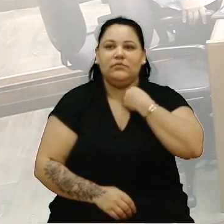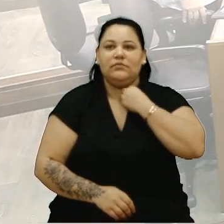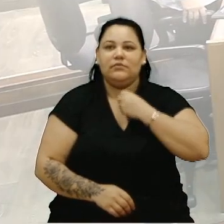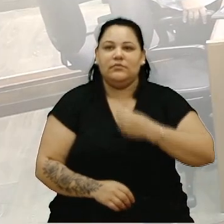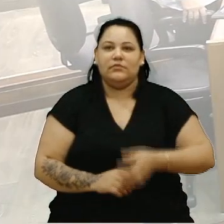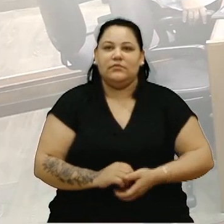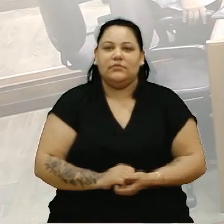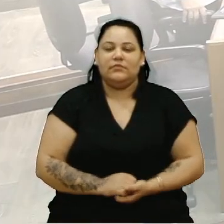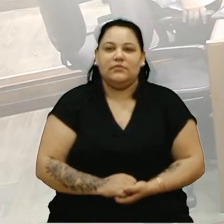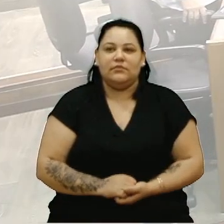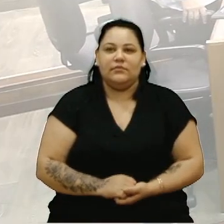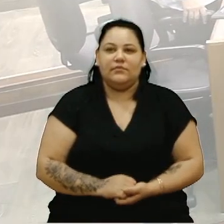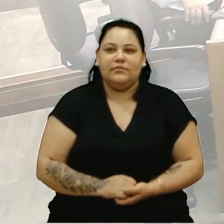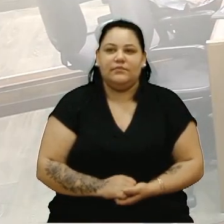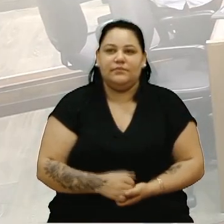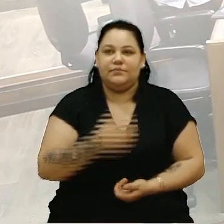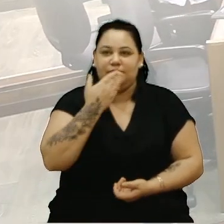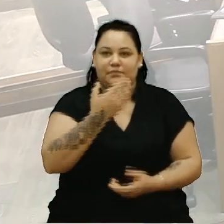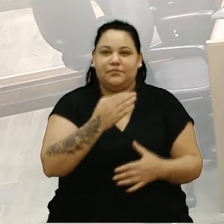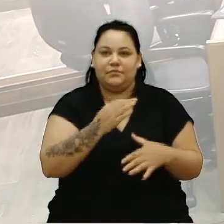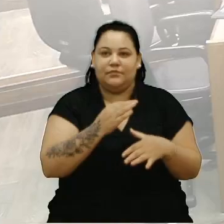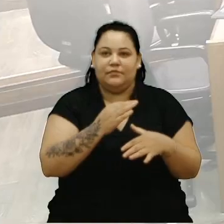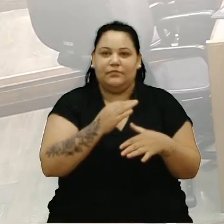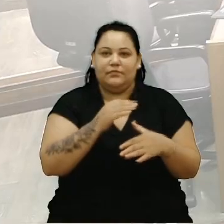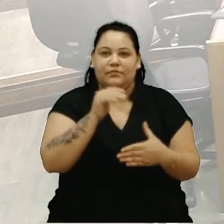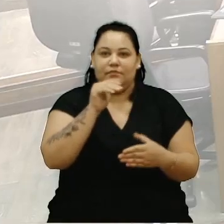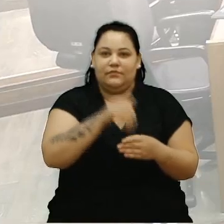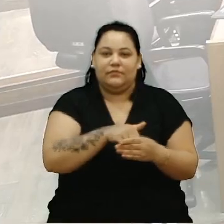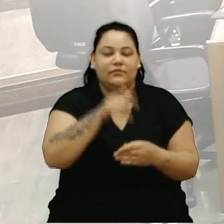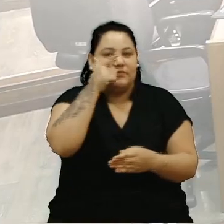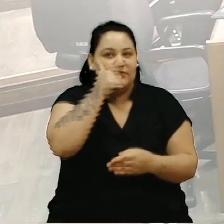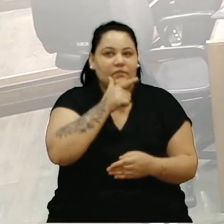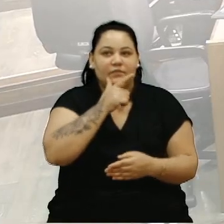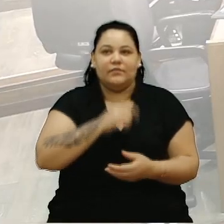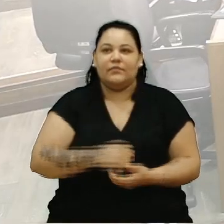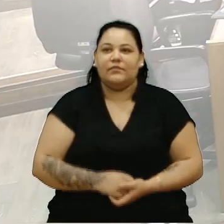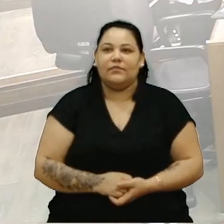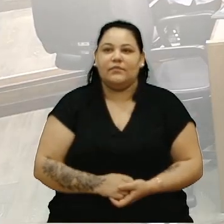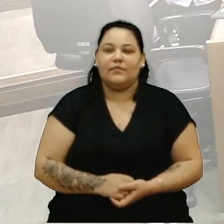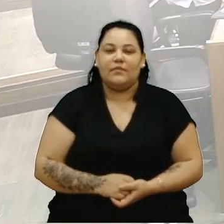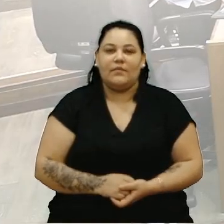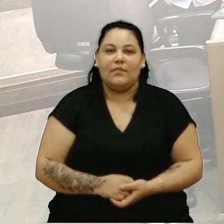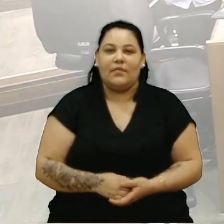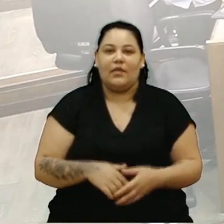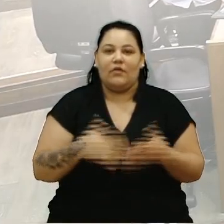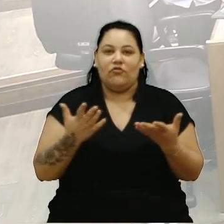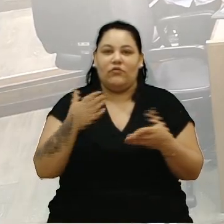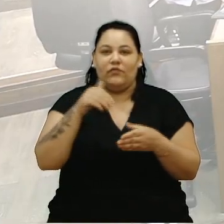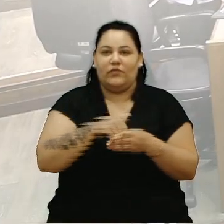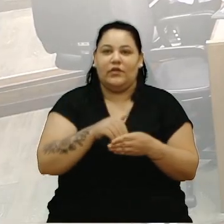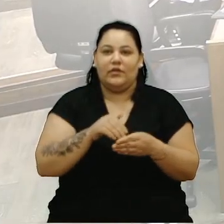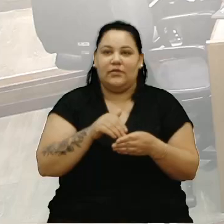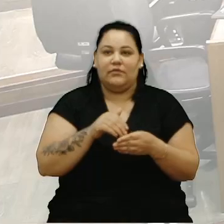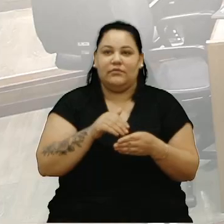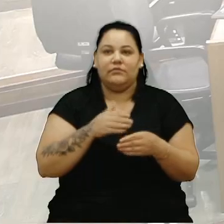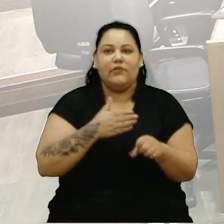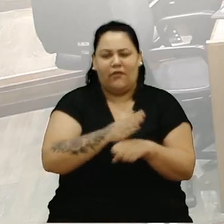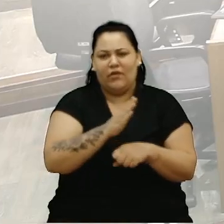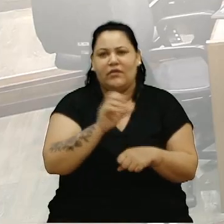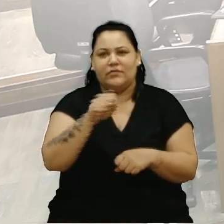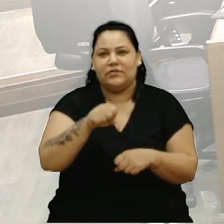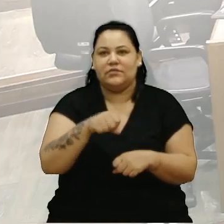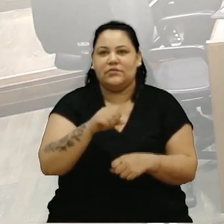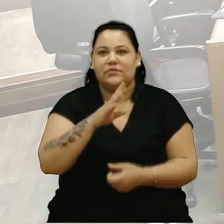Declaração de voto, vereador Lucas Carenhato. Então, eu já anunciei, vou votar favorável e, conhecendo o